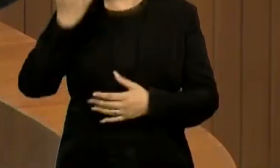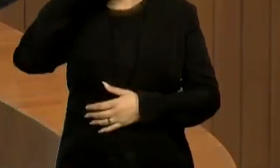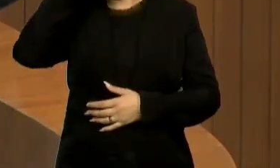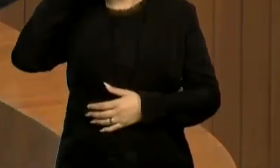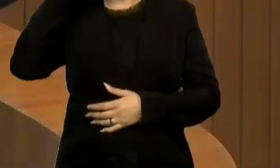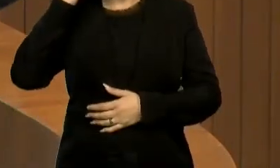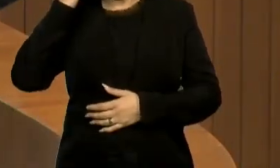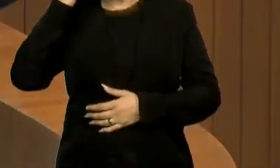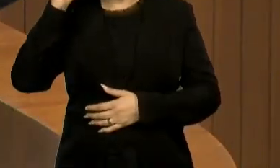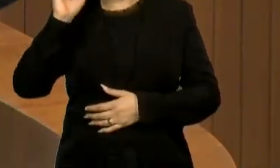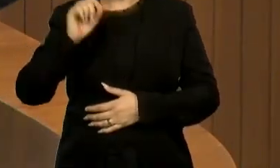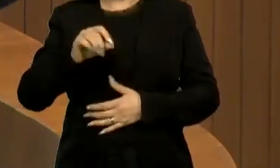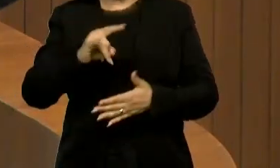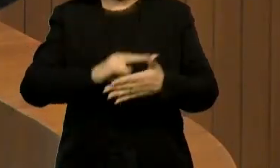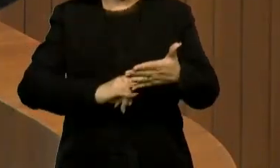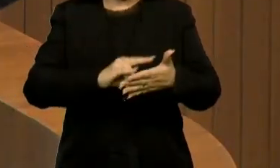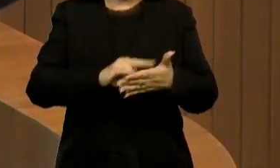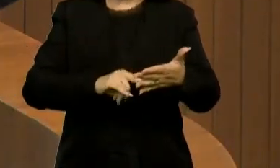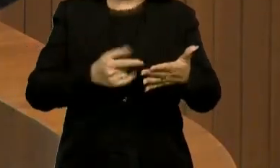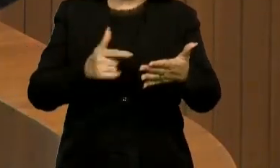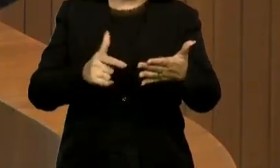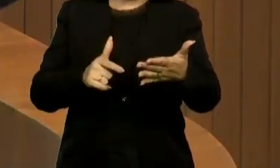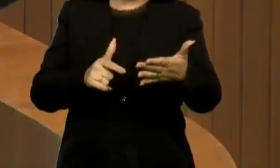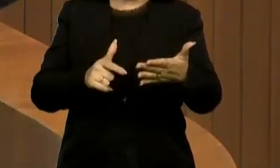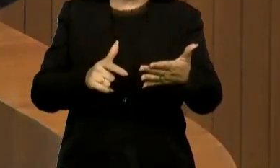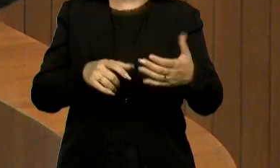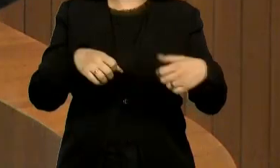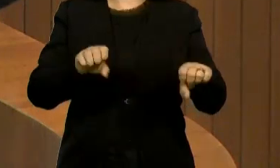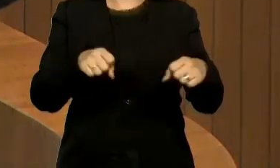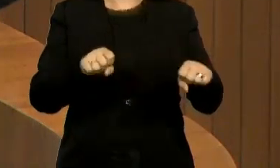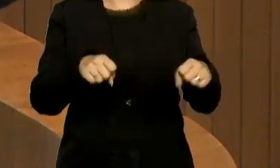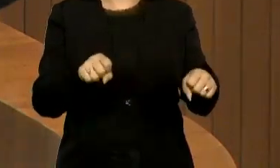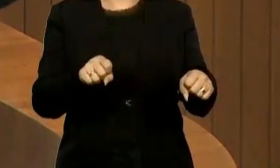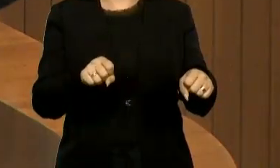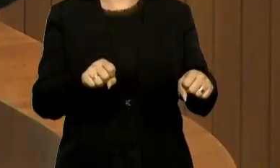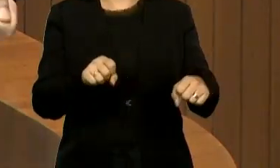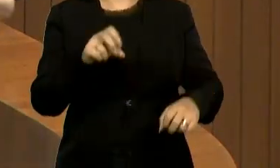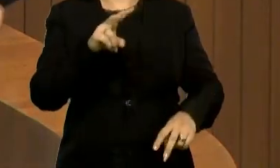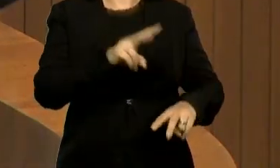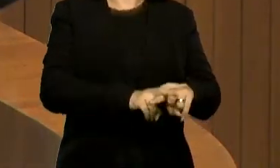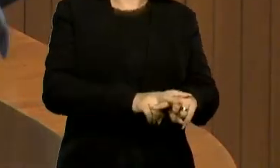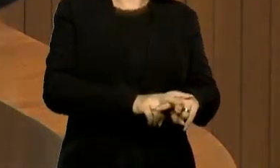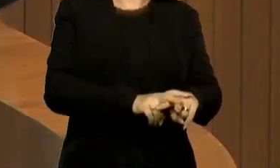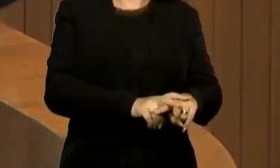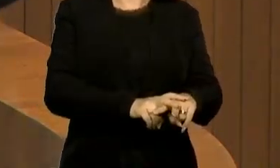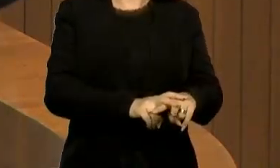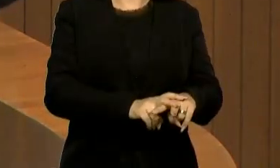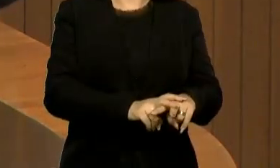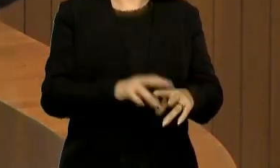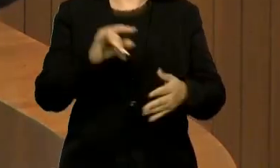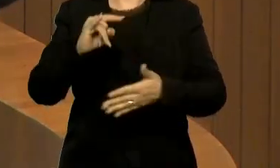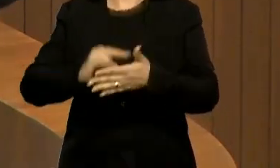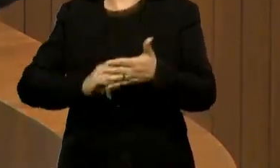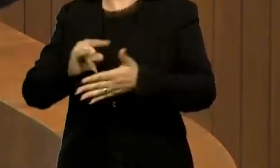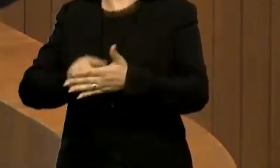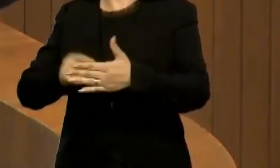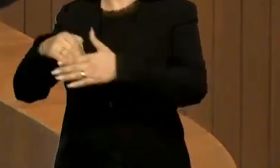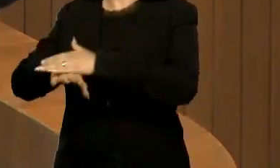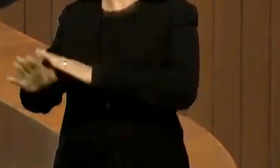foi registrada, documento da pessoa que estava em casa, chegou, entregou o documento, a moto é